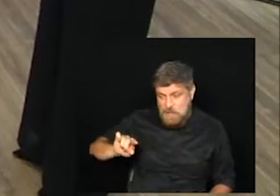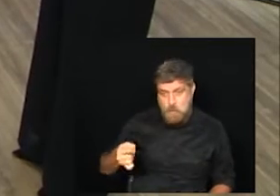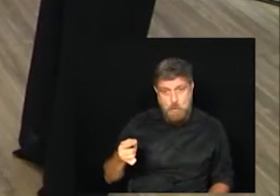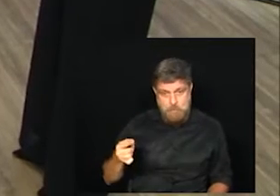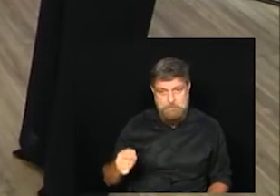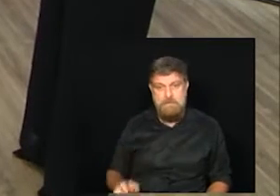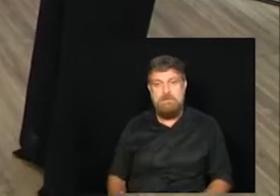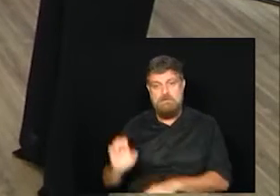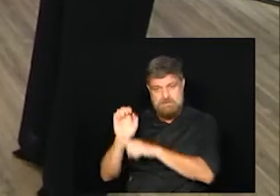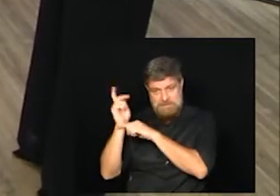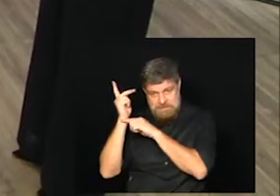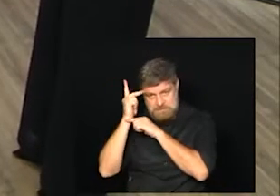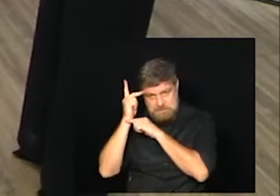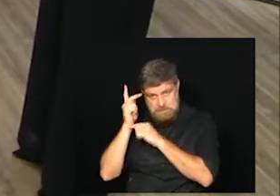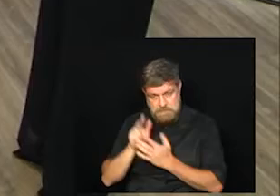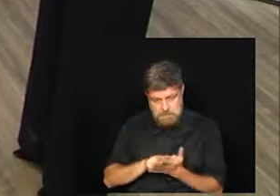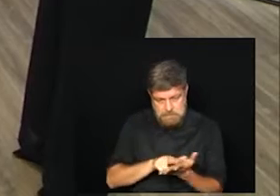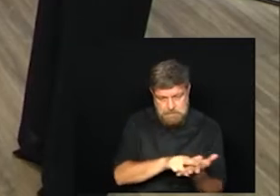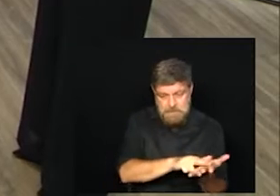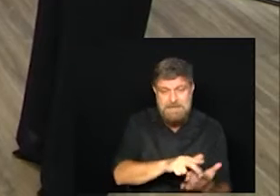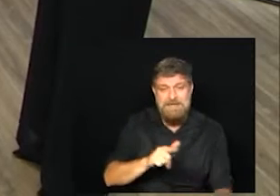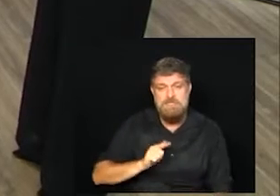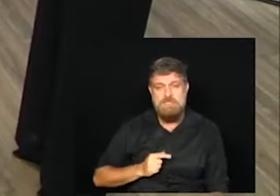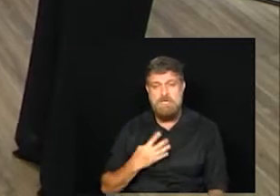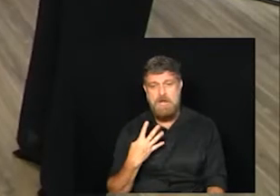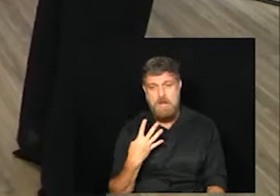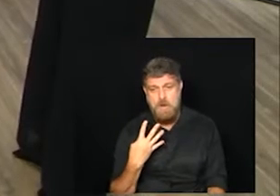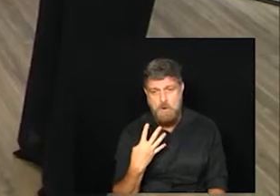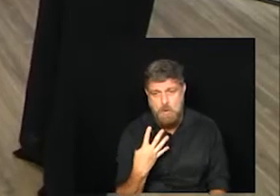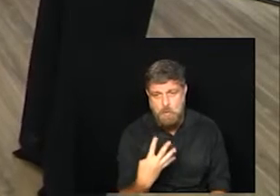em UTI Covid. E tínhamos